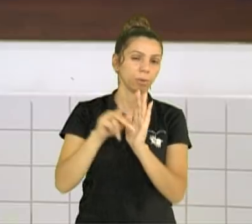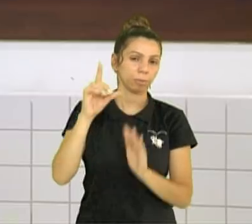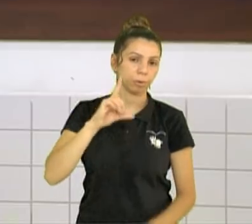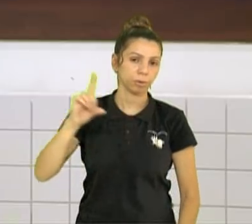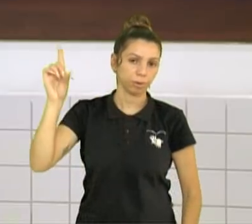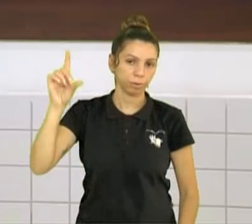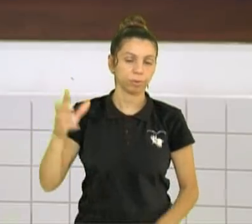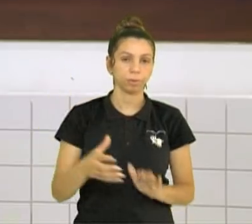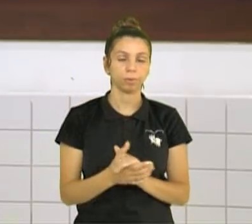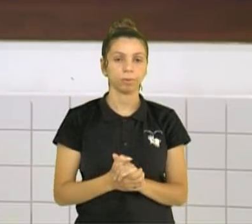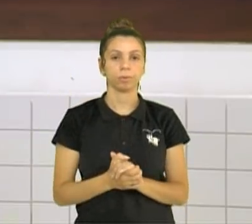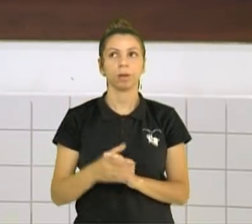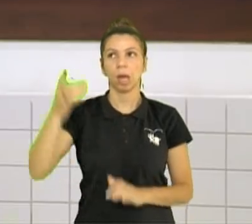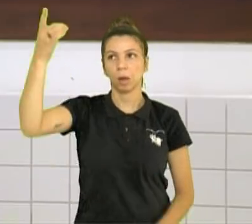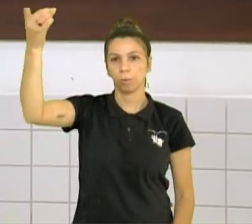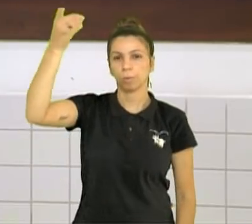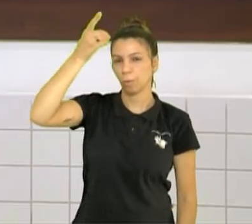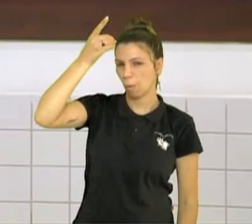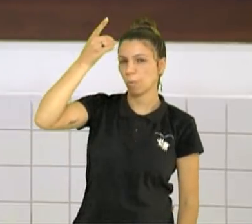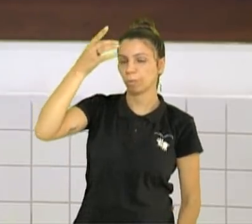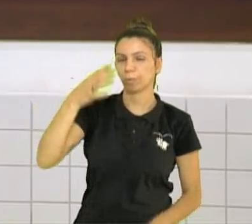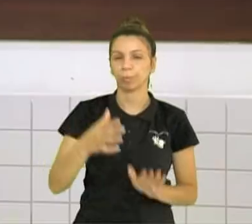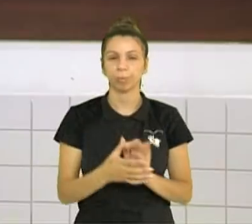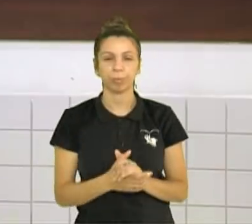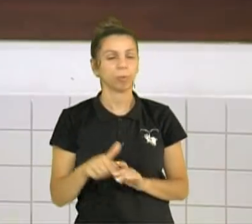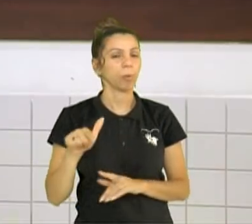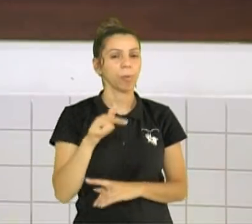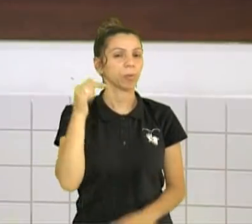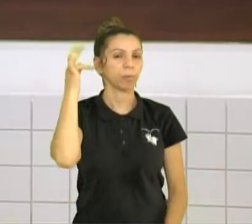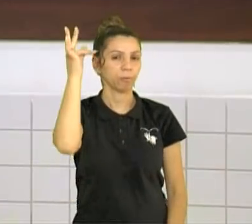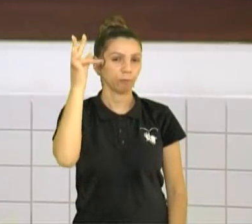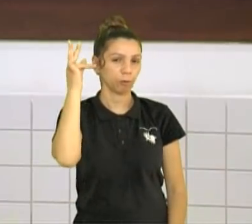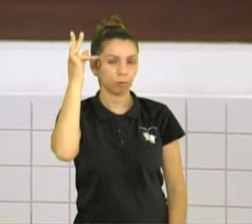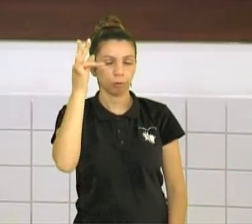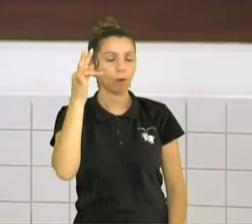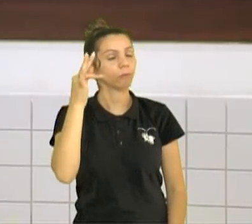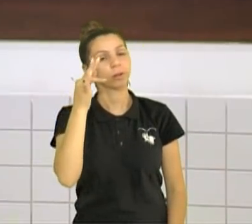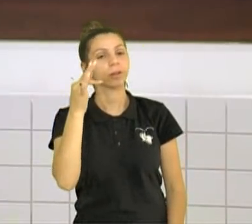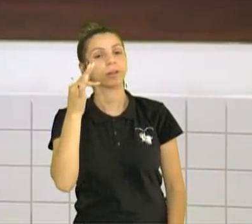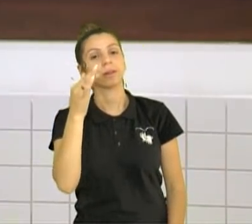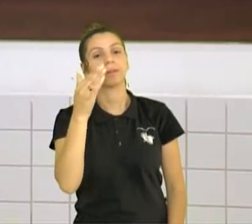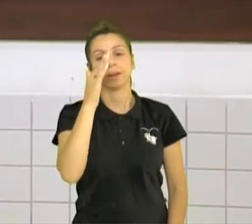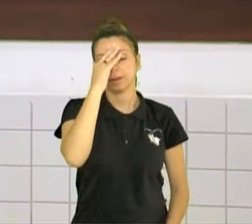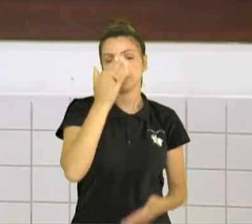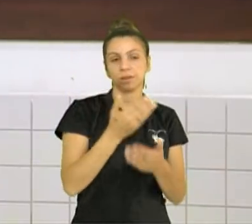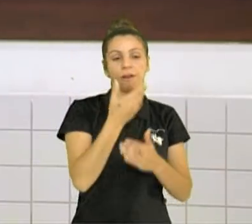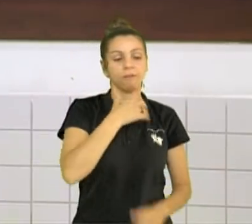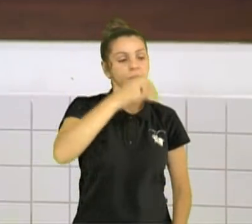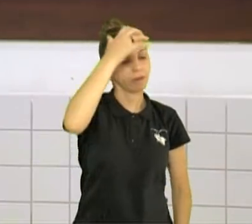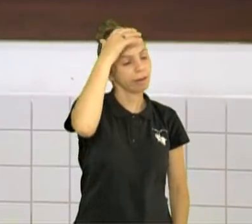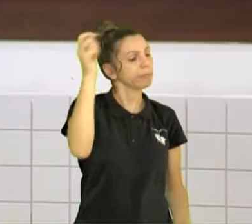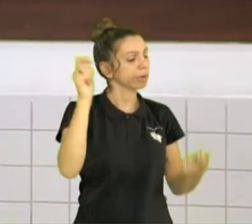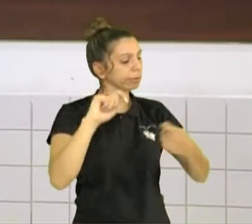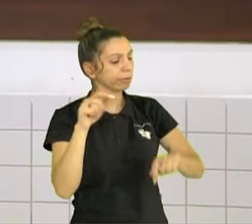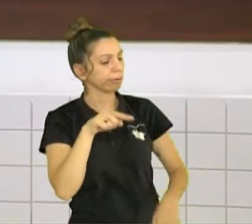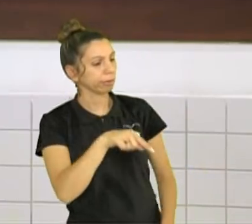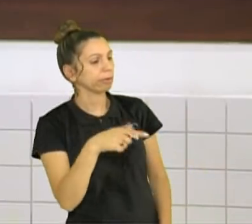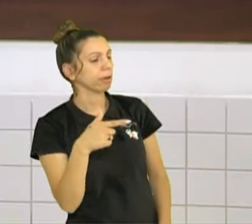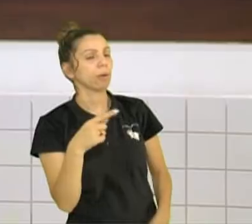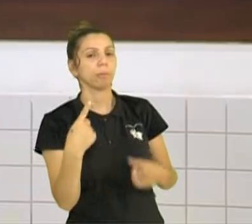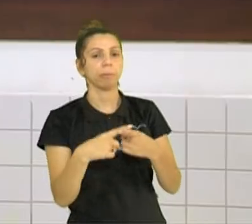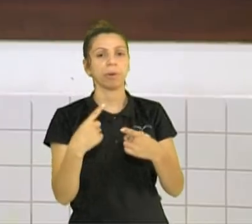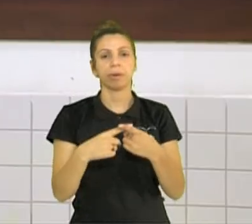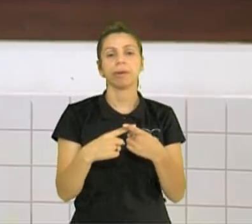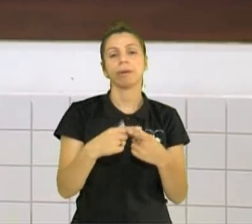Ou outros tantos filósofos, pensadores lá que defendiam o rei, falando o seguinte, não, esse rei tem que ser assim mesmo, porque rei temido,